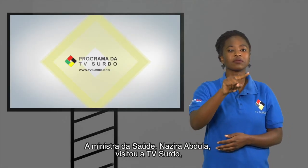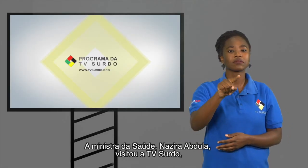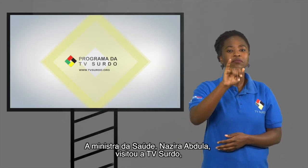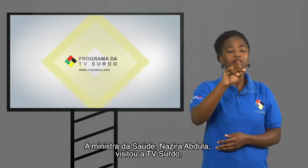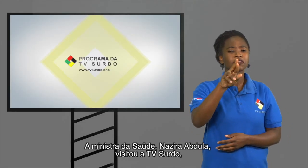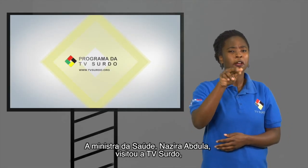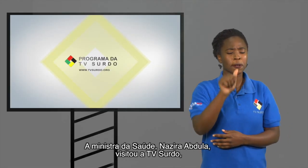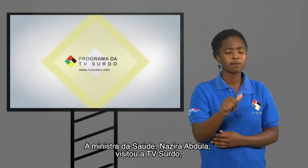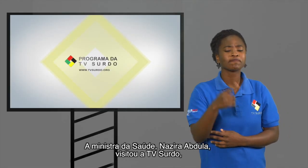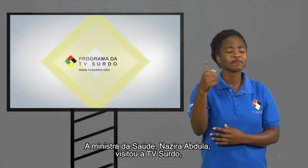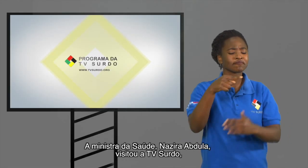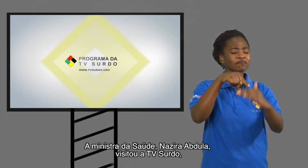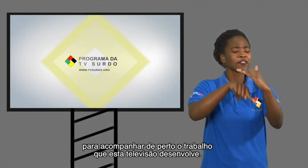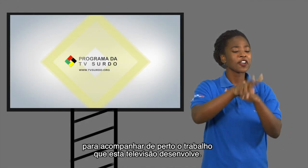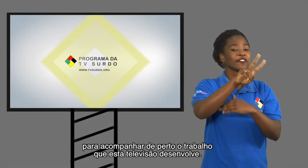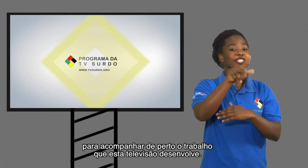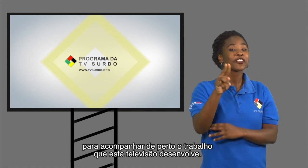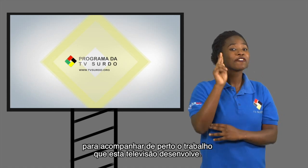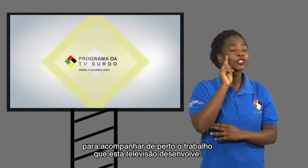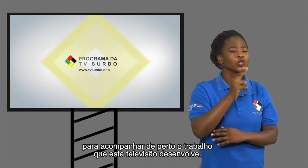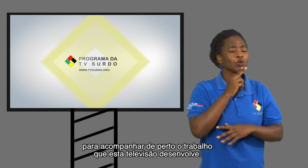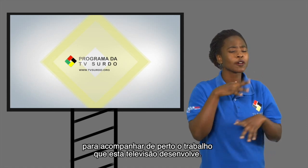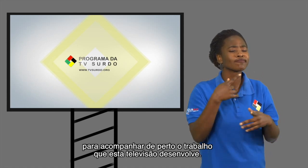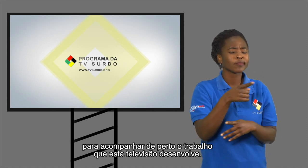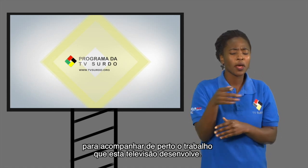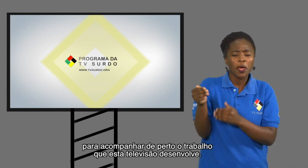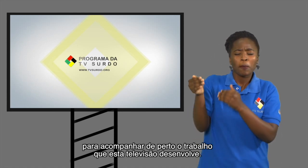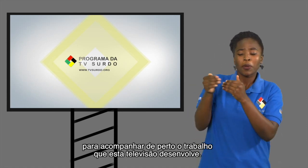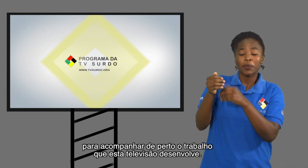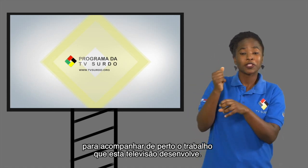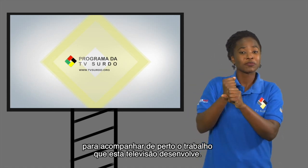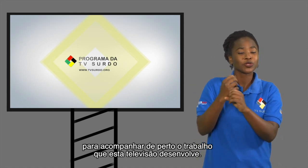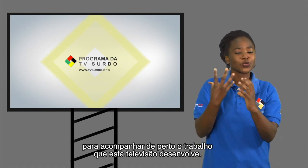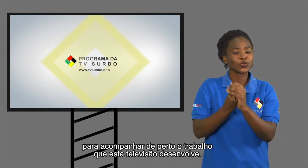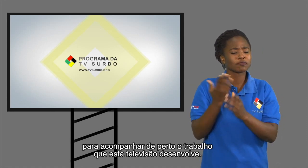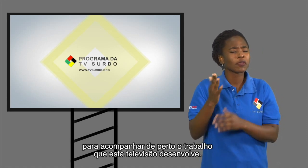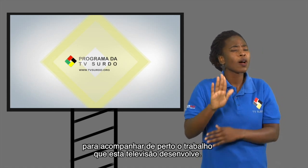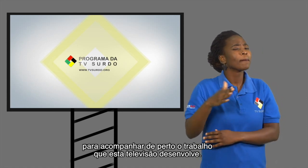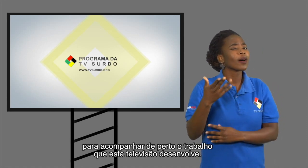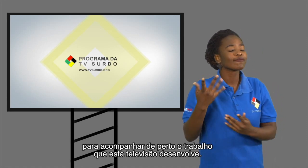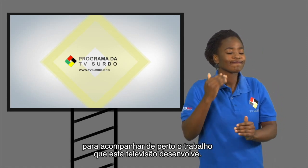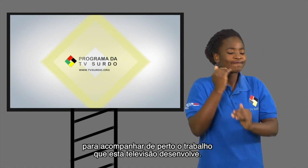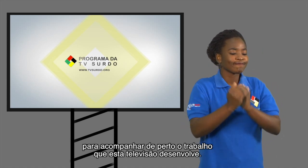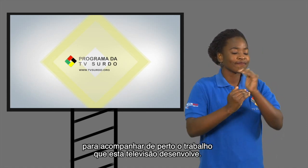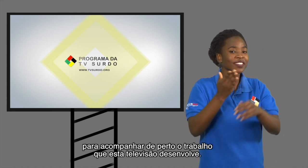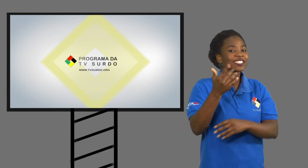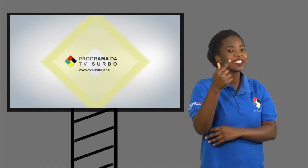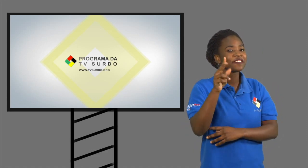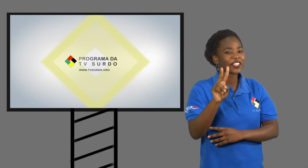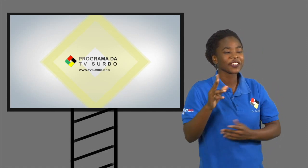visitou a TV surdo, para acompanhar de perto o trabalho que esta televisão desenvolve.